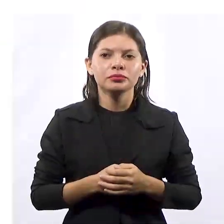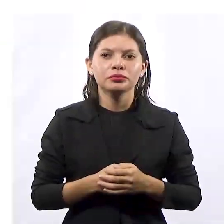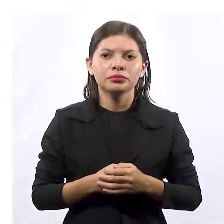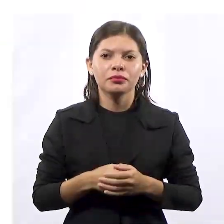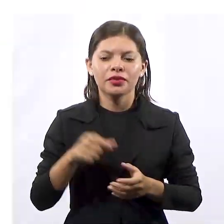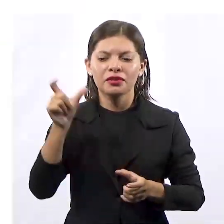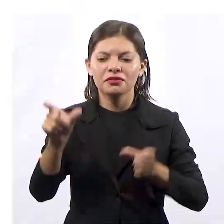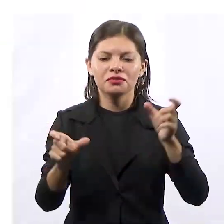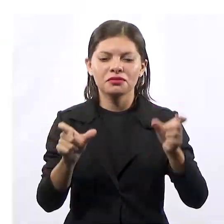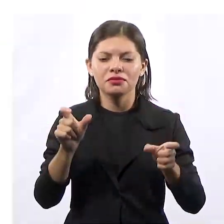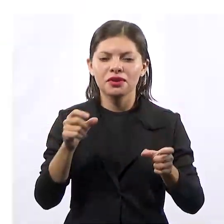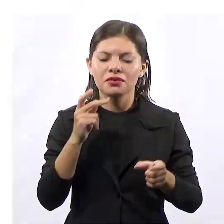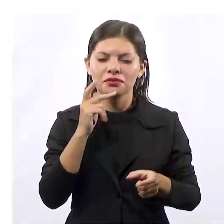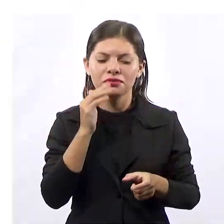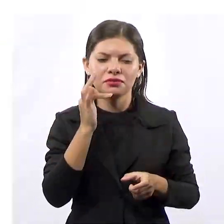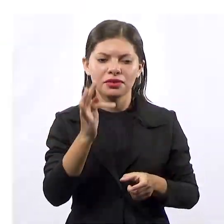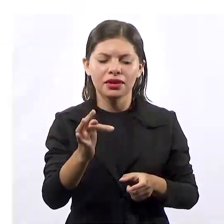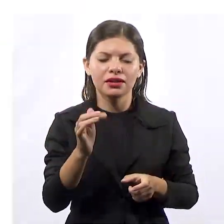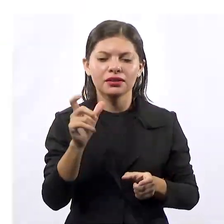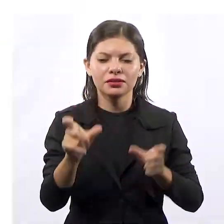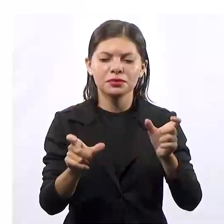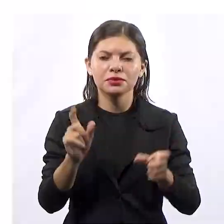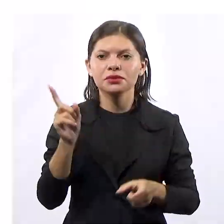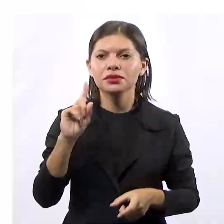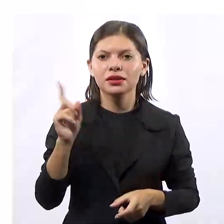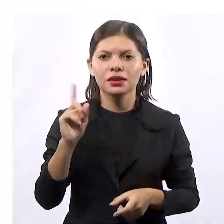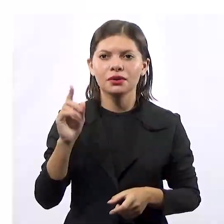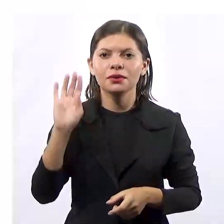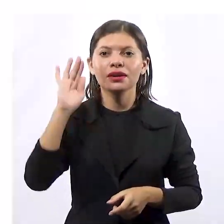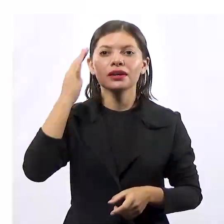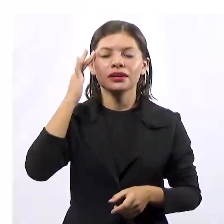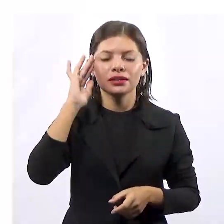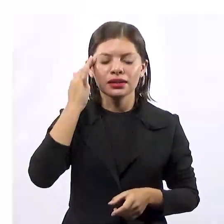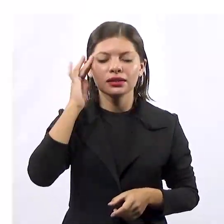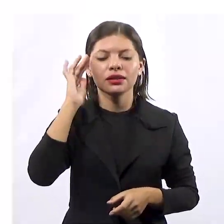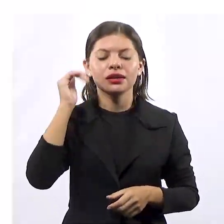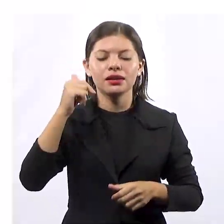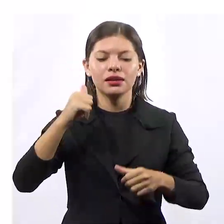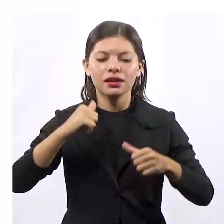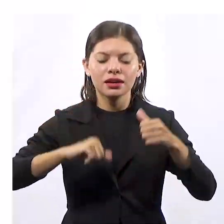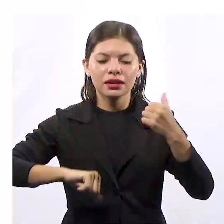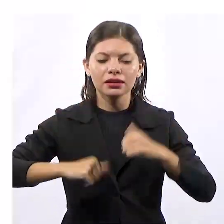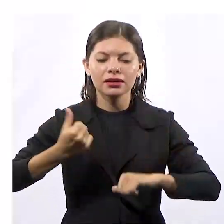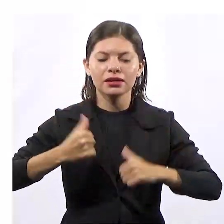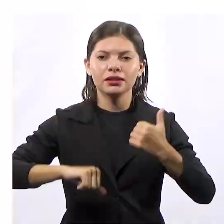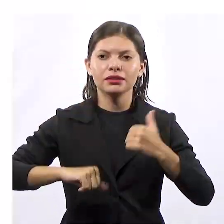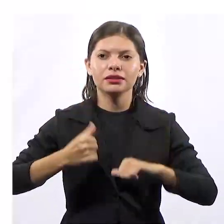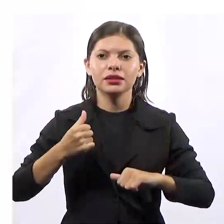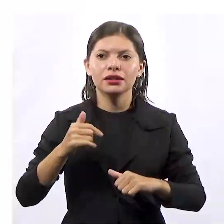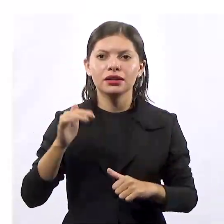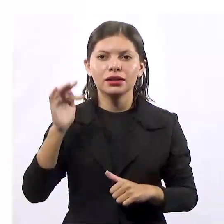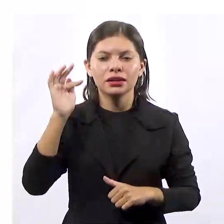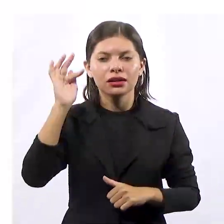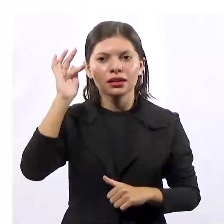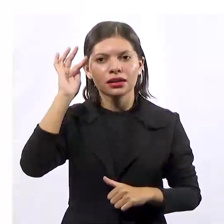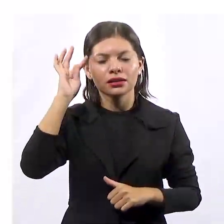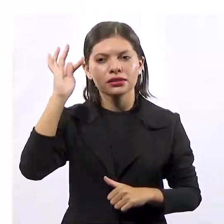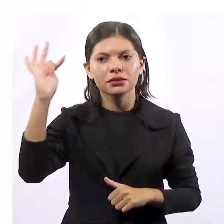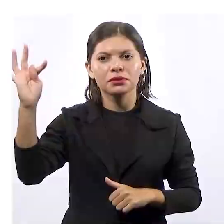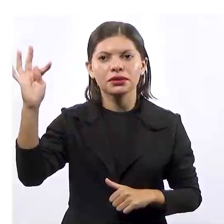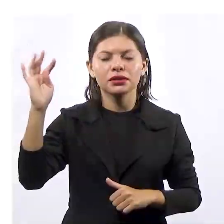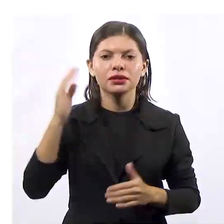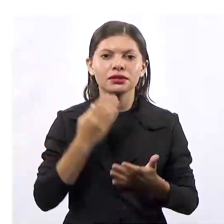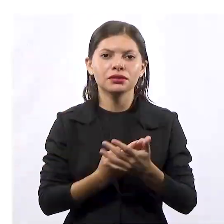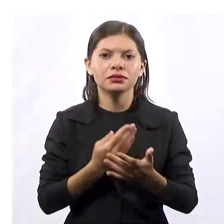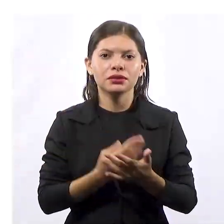falas dos sujeitos da pesquisa, mas interpretar essas falas e analisá-las à luz das teorias estudadas